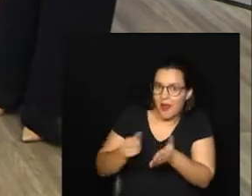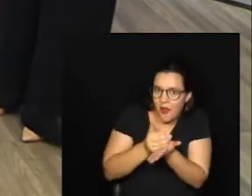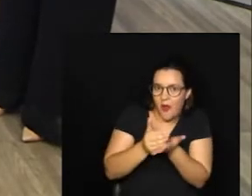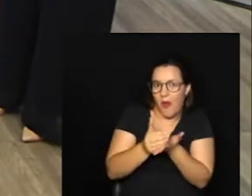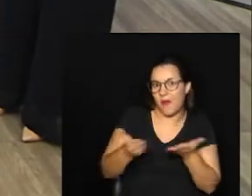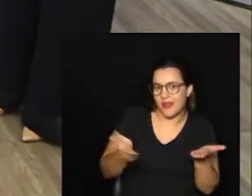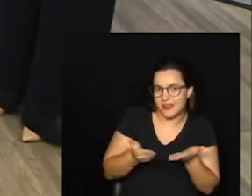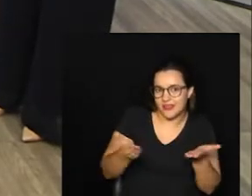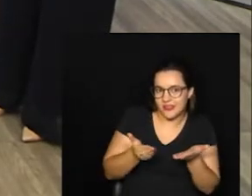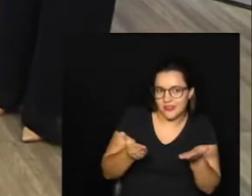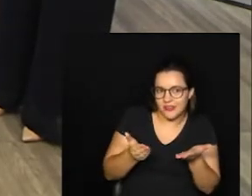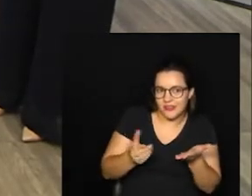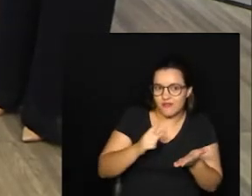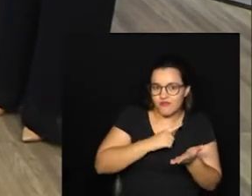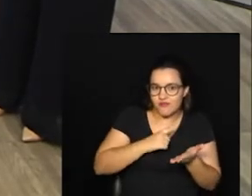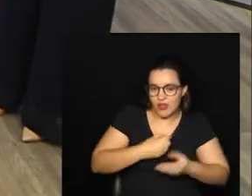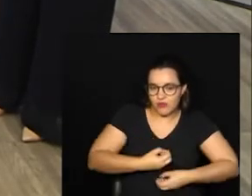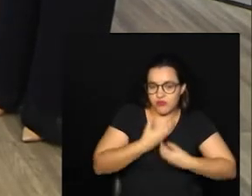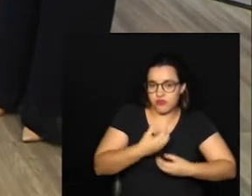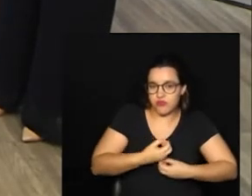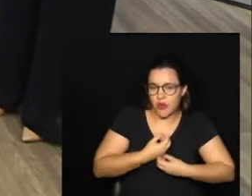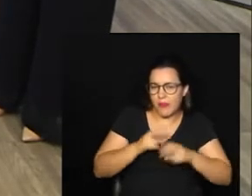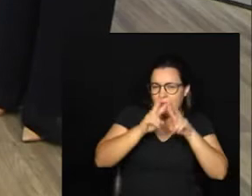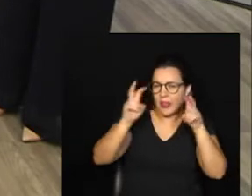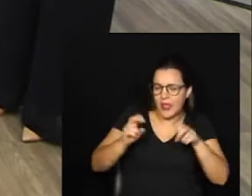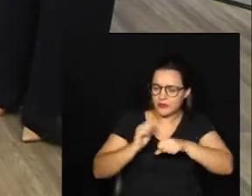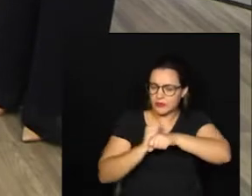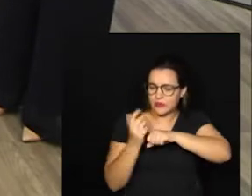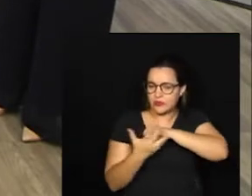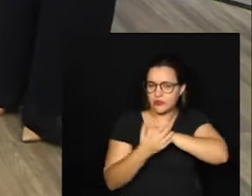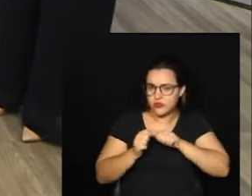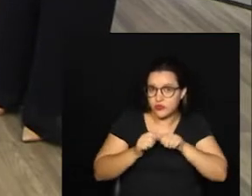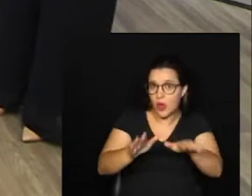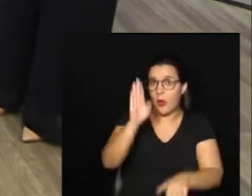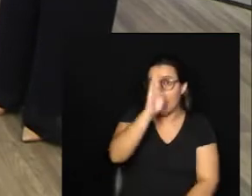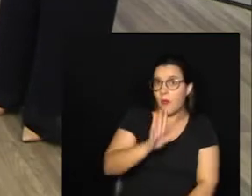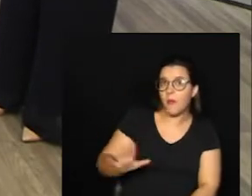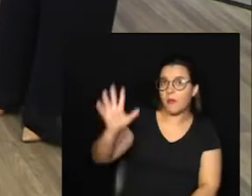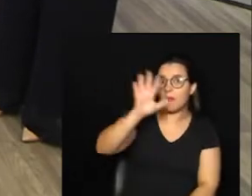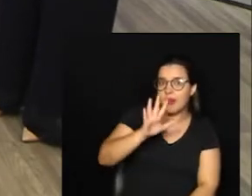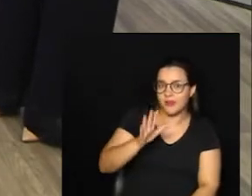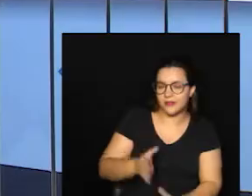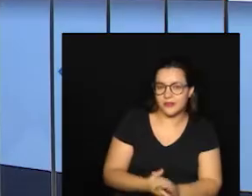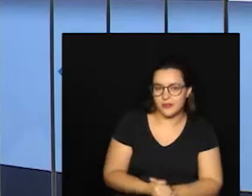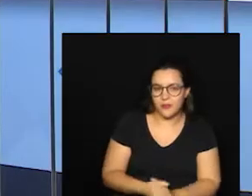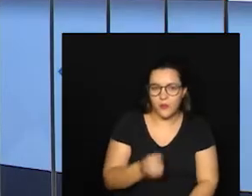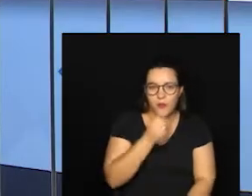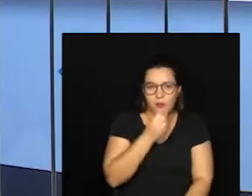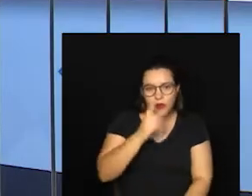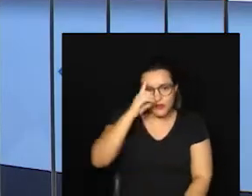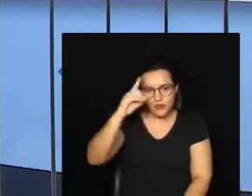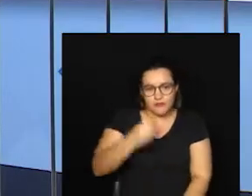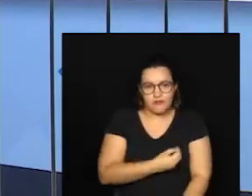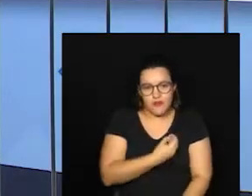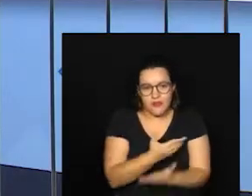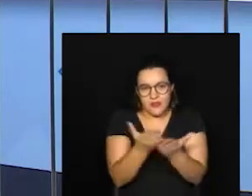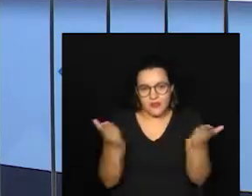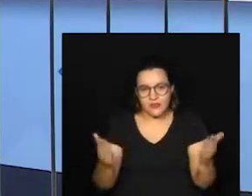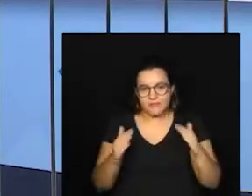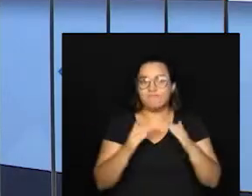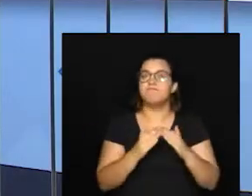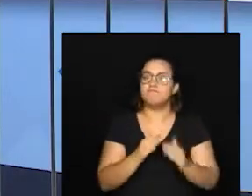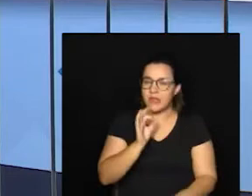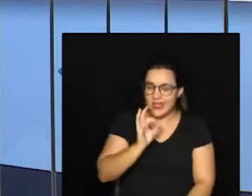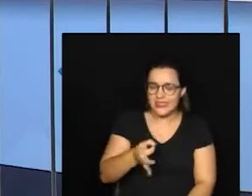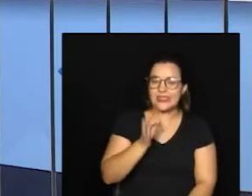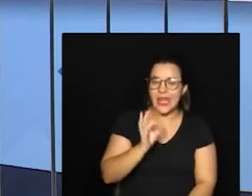gente também atualizando os casos da Covid-19 no país, Mirna. Bom dia, Gabriel. Bom dia a você aí de casa. Isso mesmo, nós